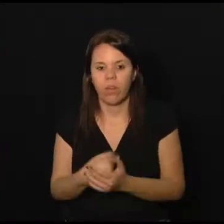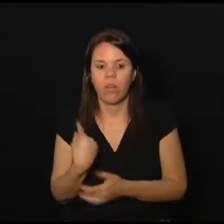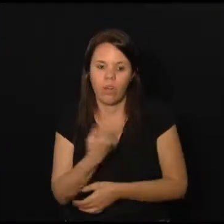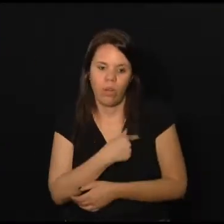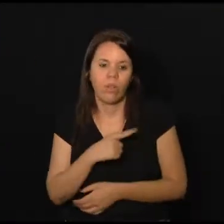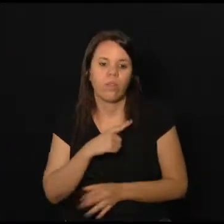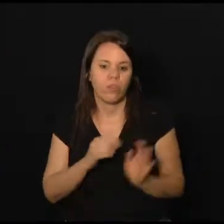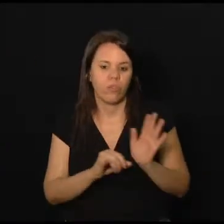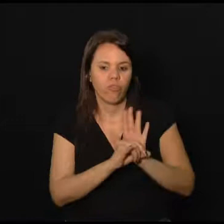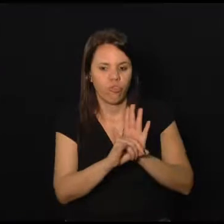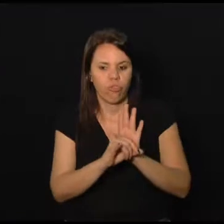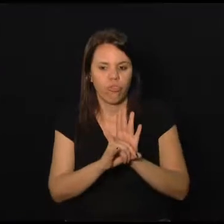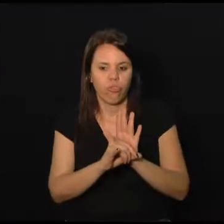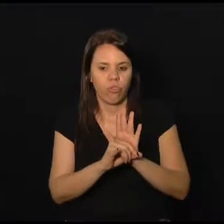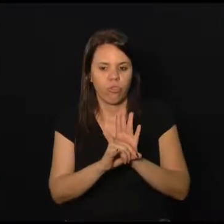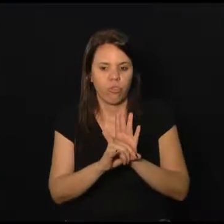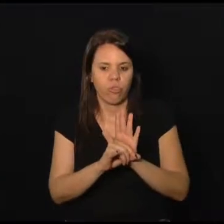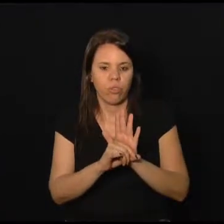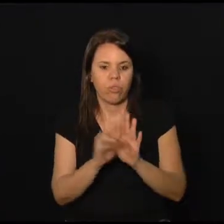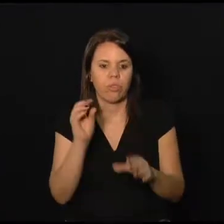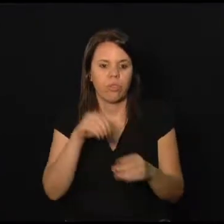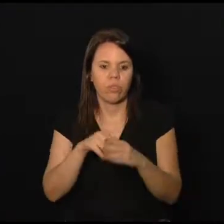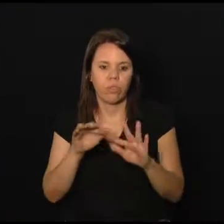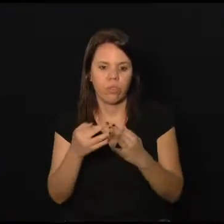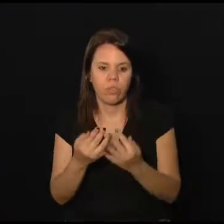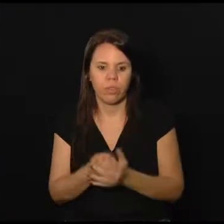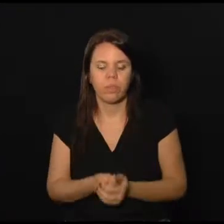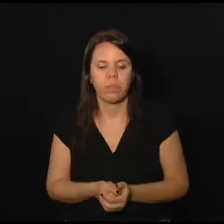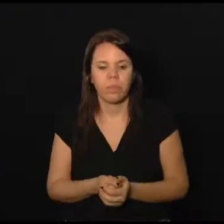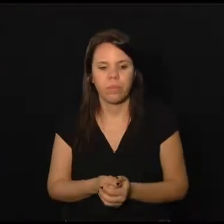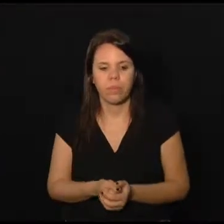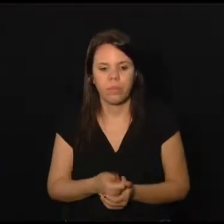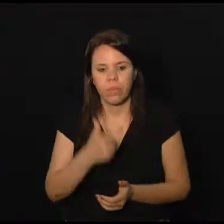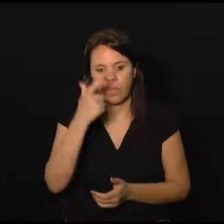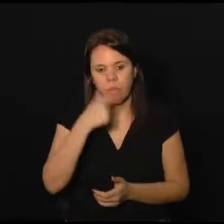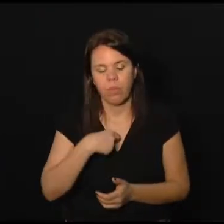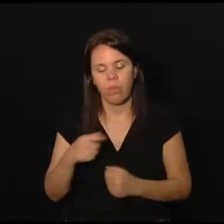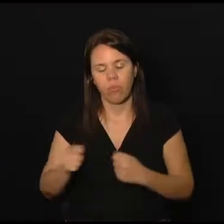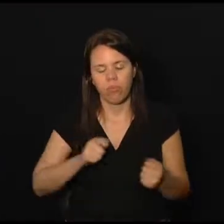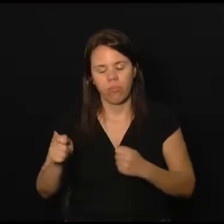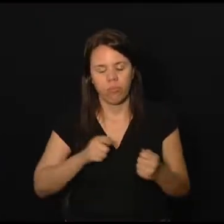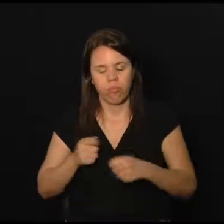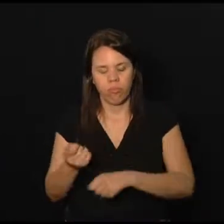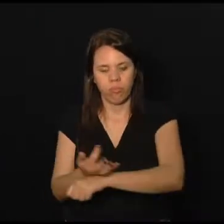nossa identidade formada dentro de casa. Então, a minha estabilidade